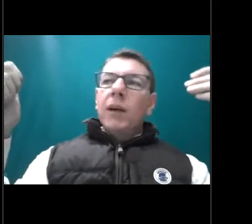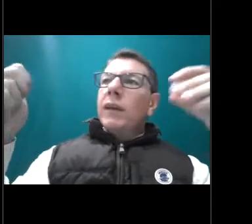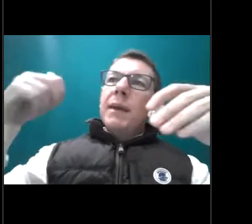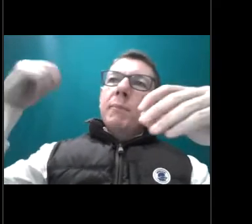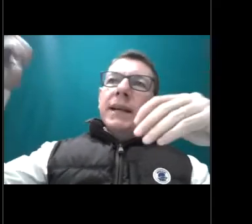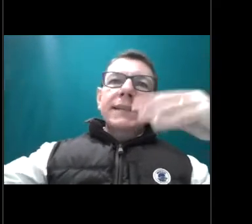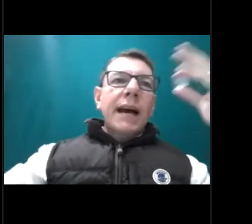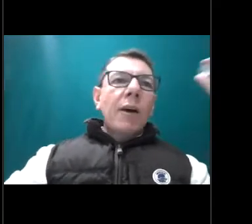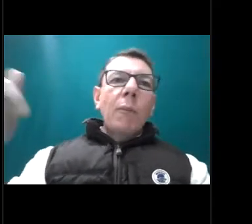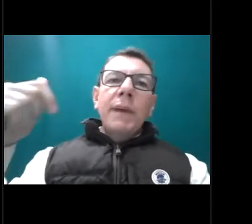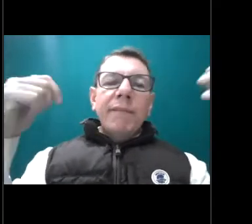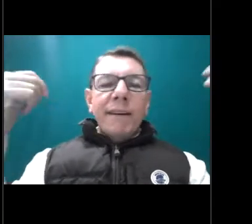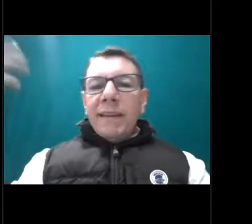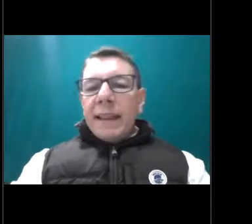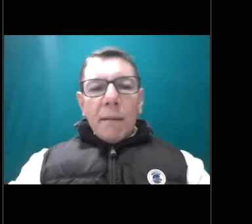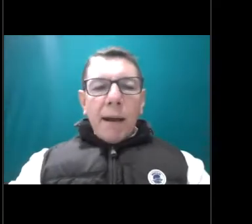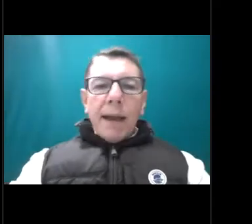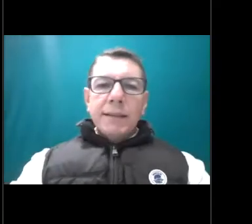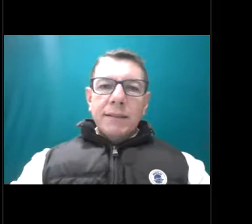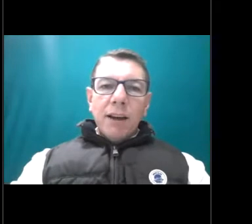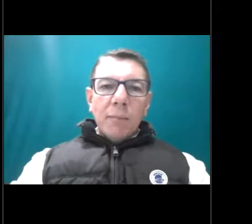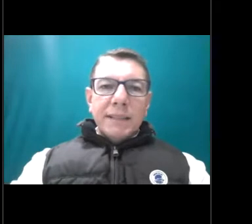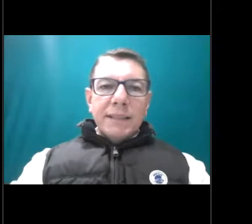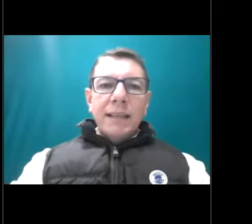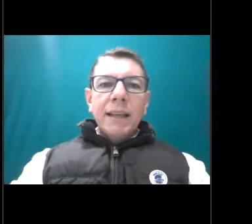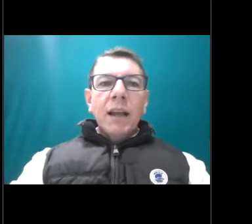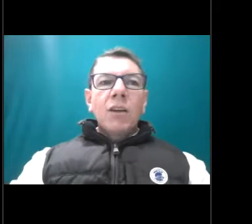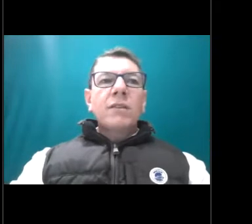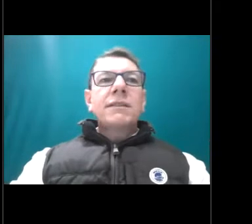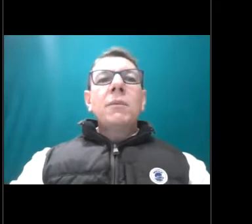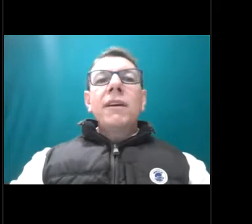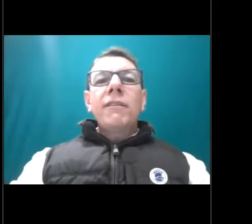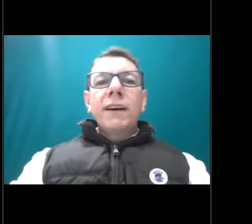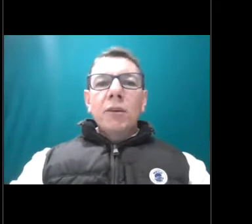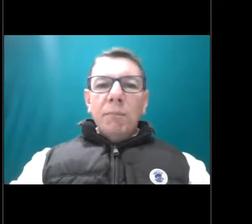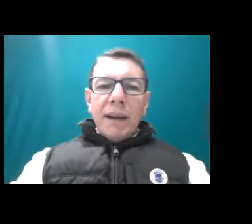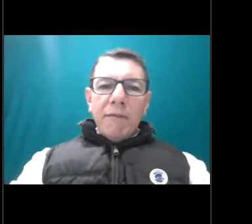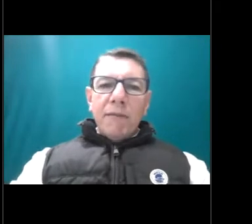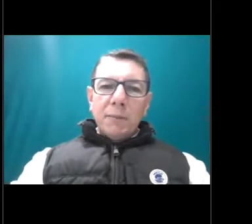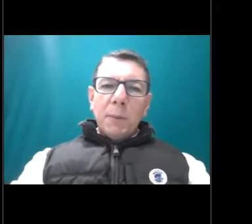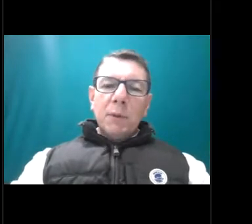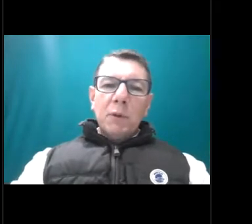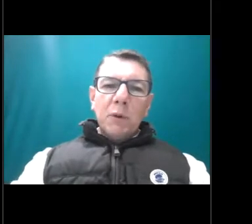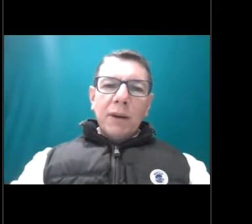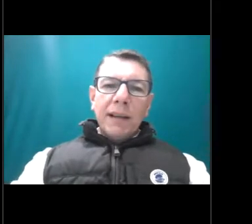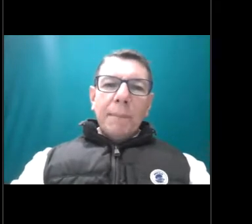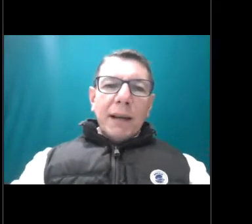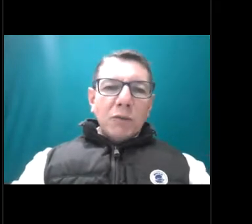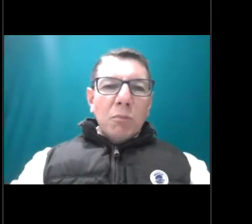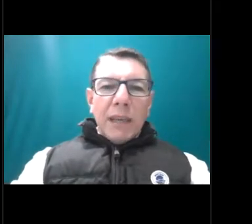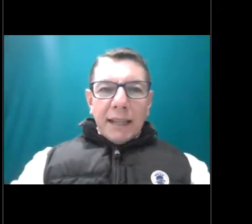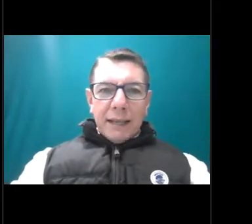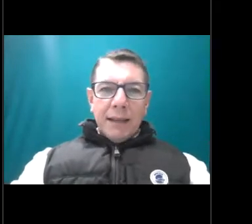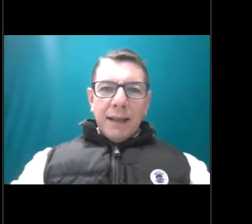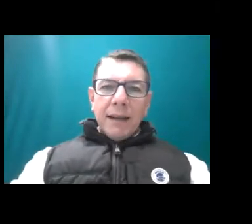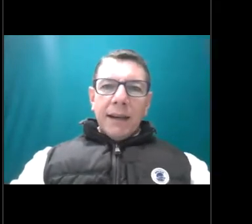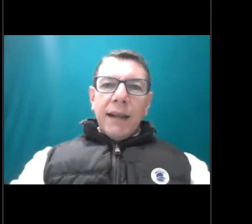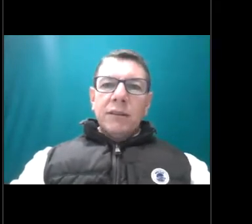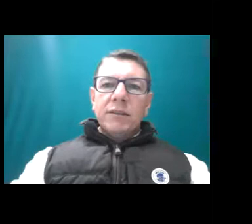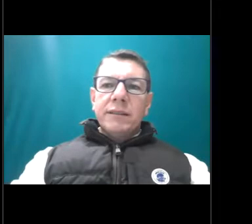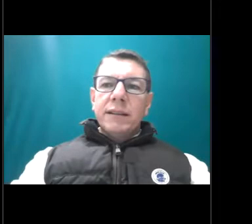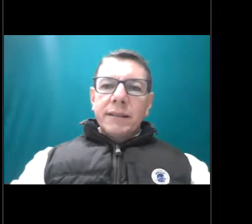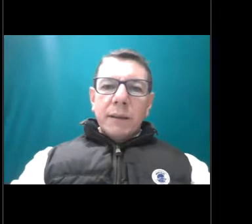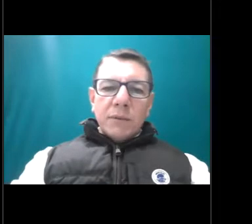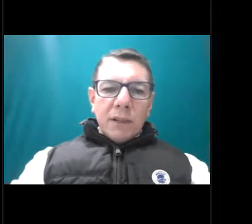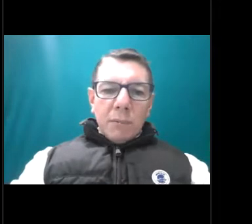processo. Não que a empresa A ou B vai vender mais, não, mas assim, nós estamos levando benefício para o produtor, é mais comida,